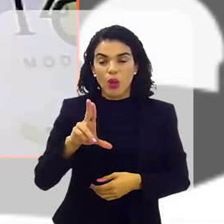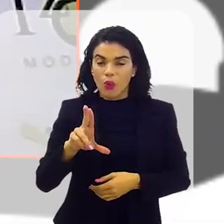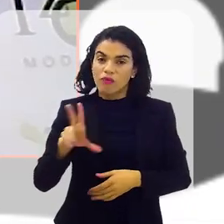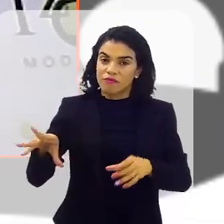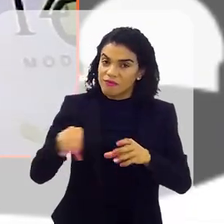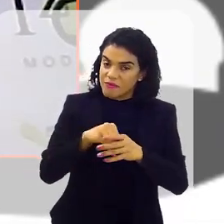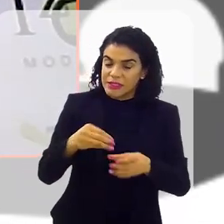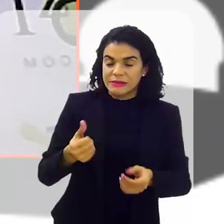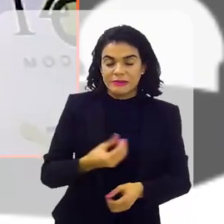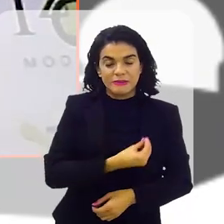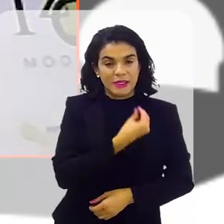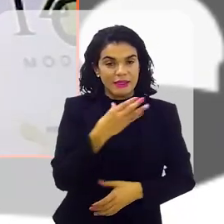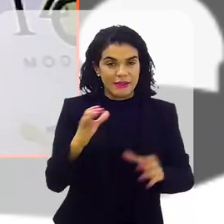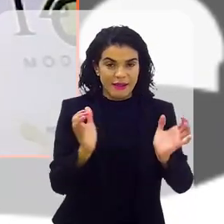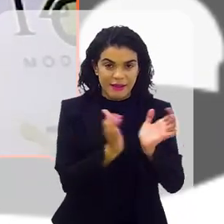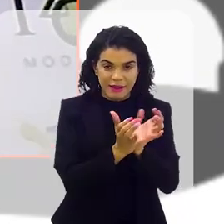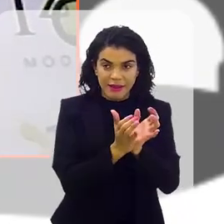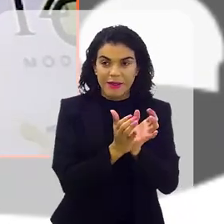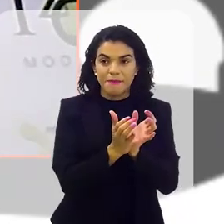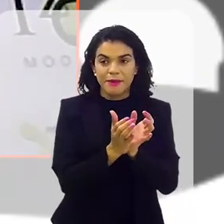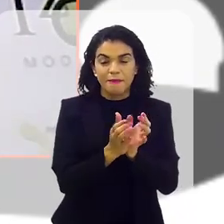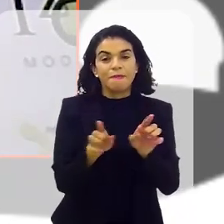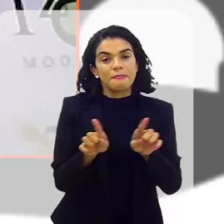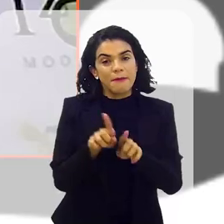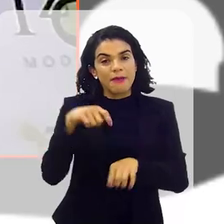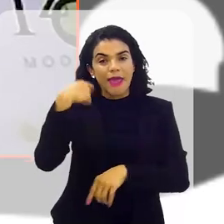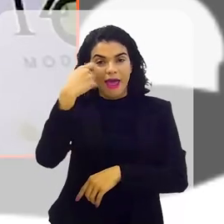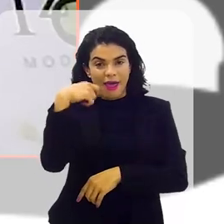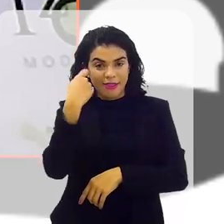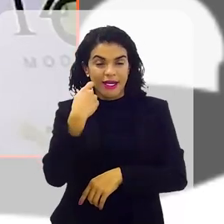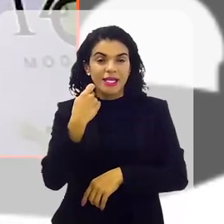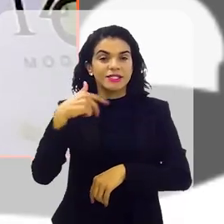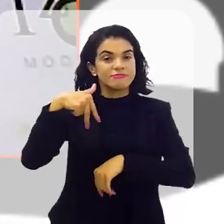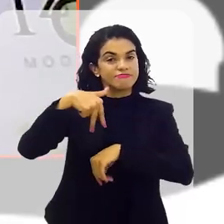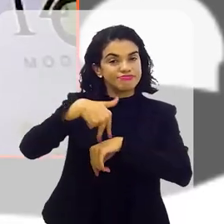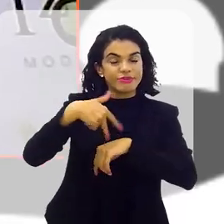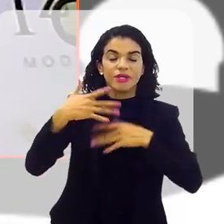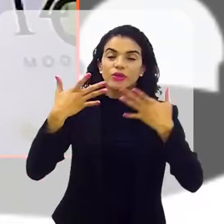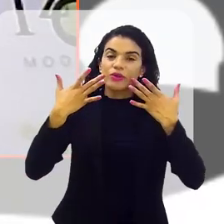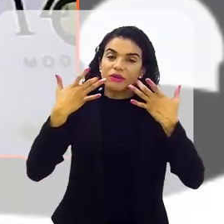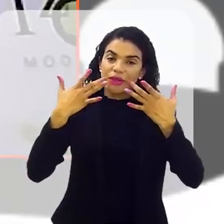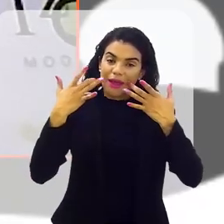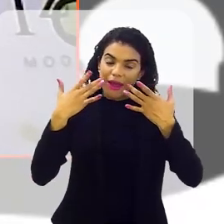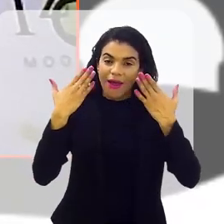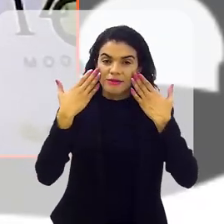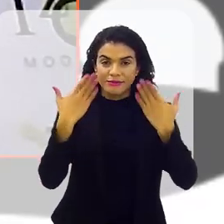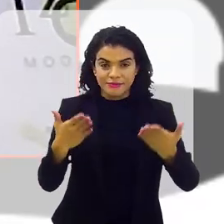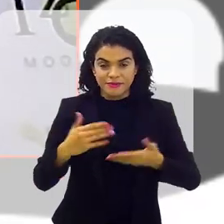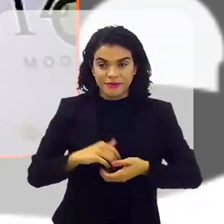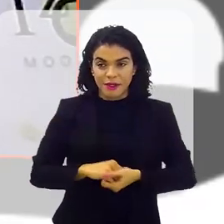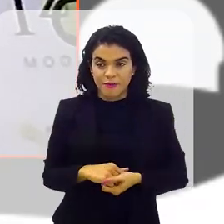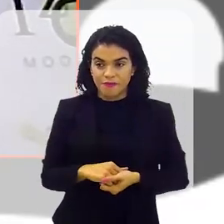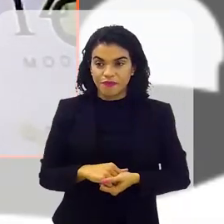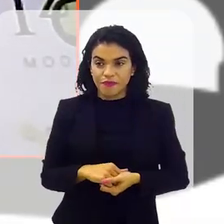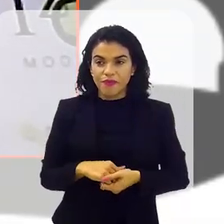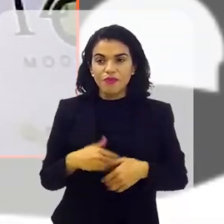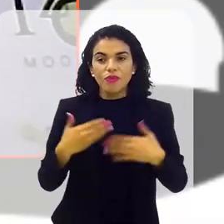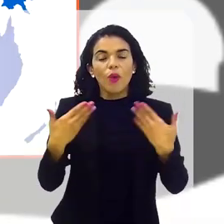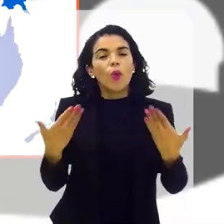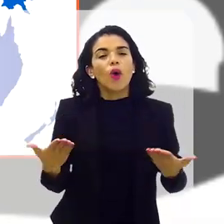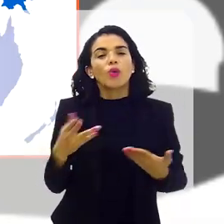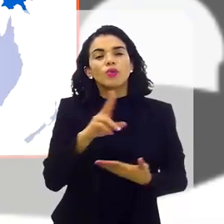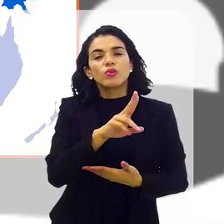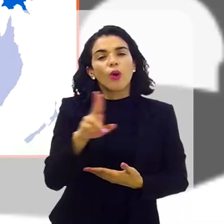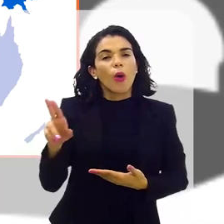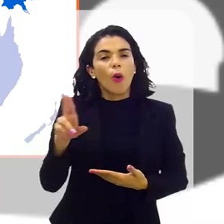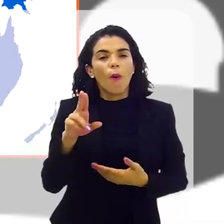varis faz parte da equipe Teseu a Produções e atriz dos espetáculos que a tesoura Produções produz Quais são